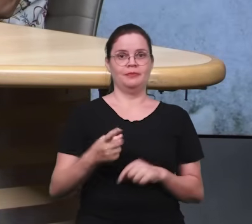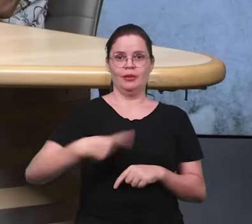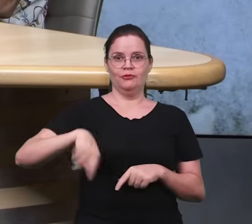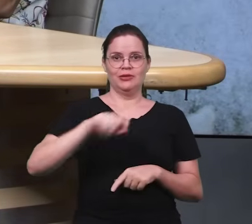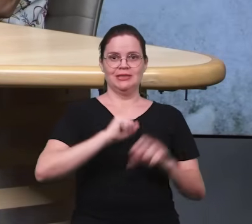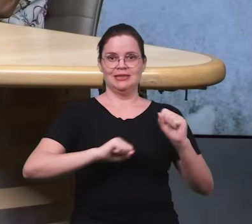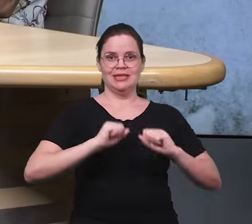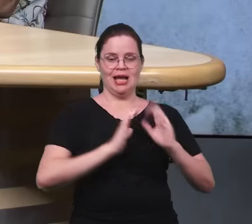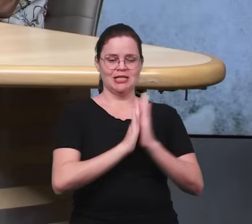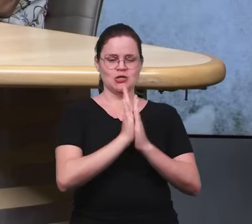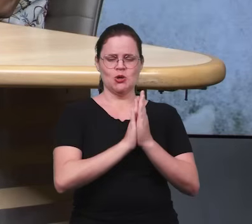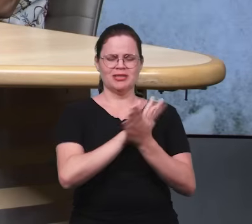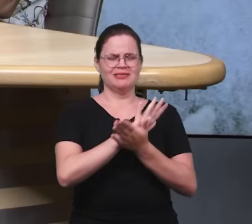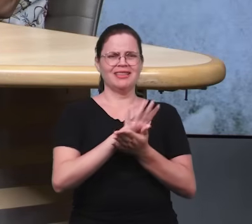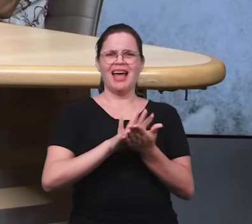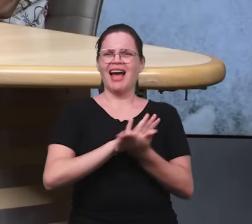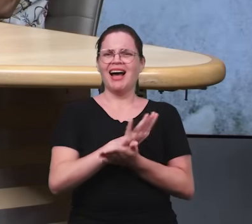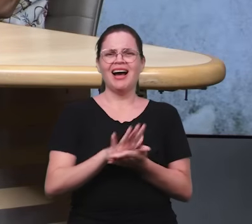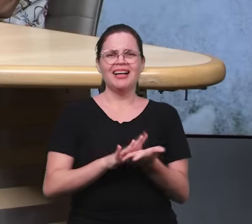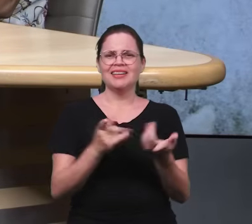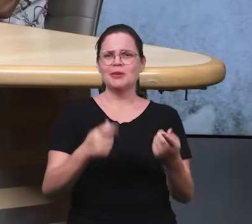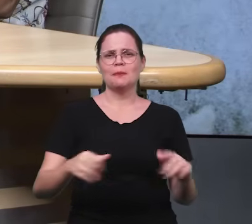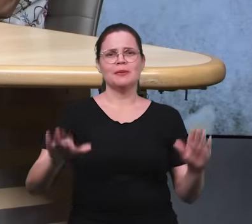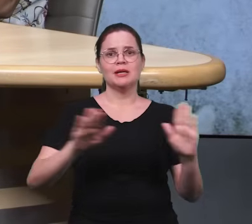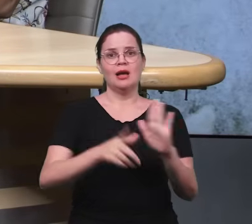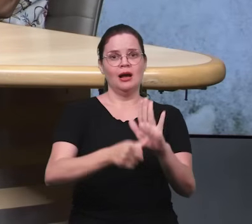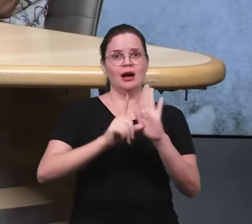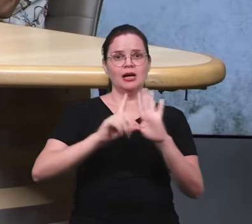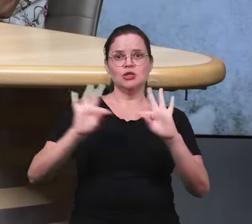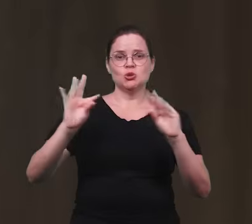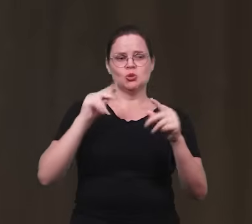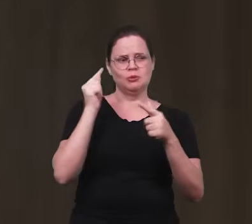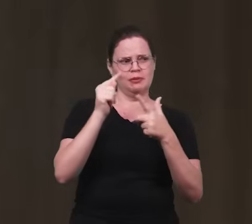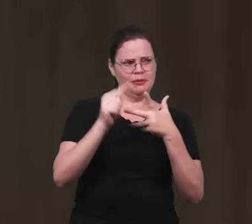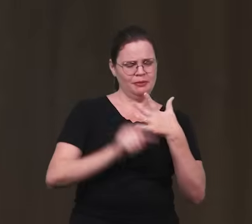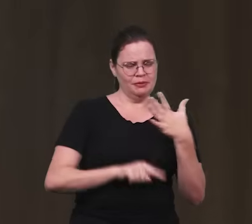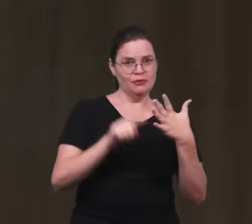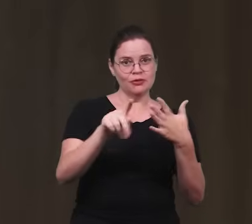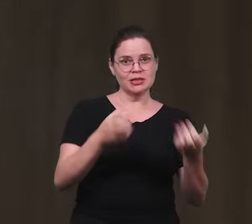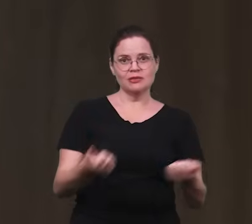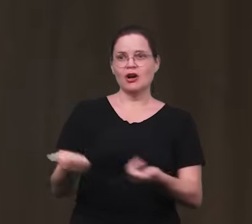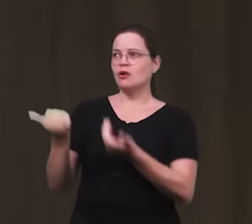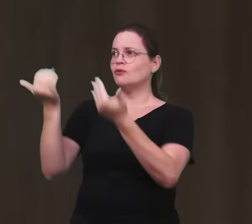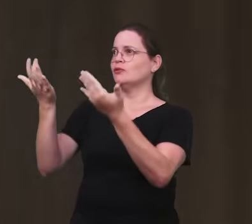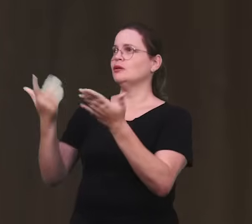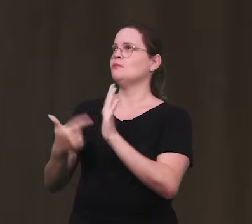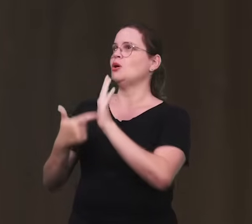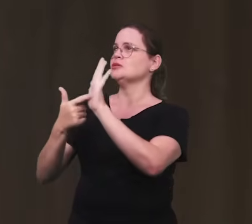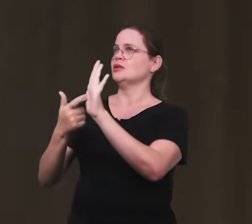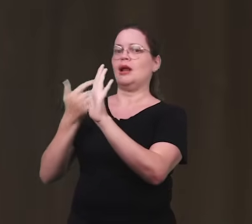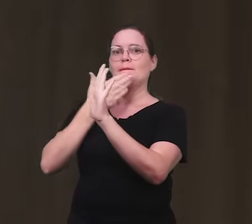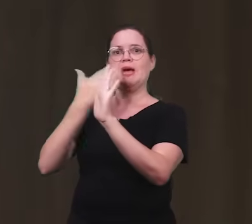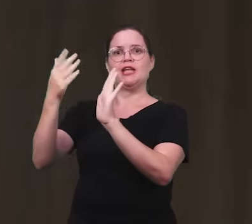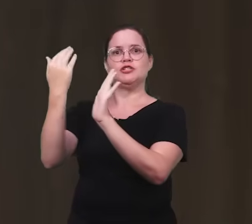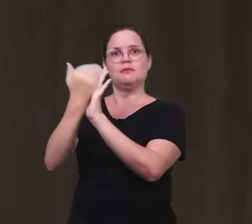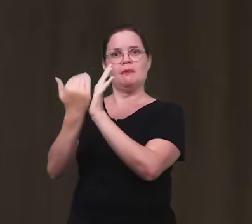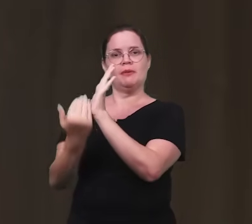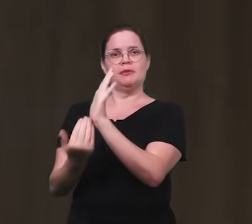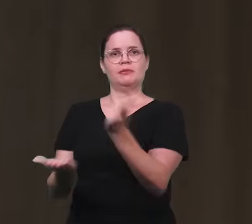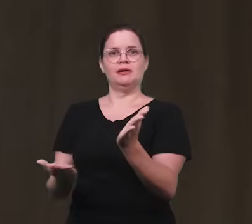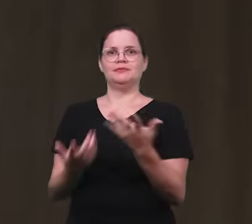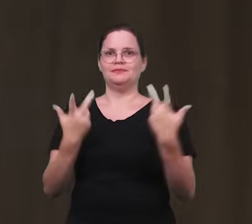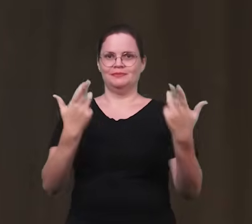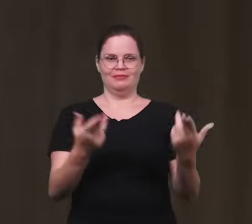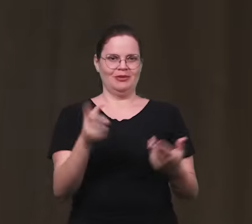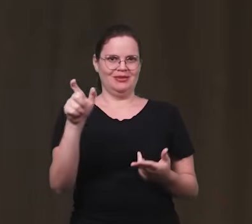não estejais ansiosos por coisa alguma, antes as vossas petições estejam diante de Deus. Então, como André falou, a ansiedade